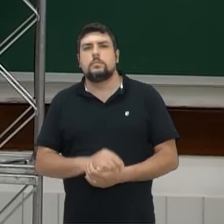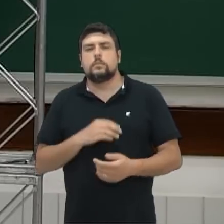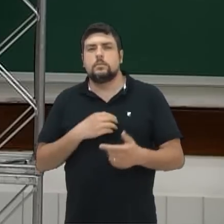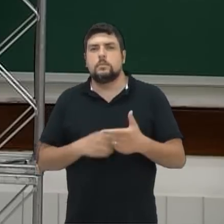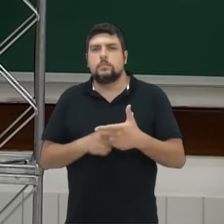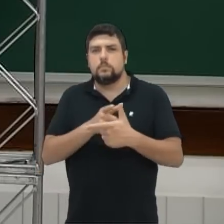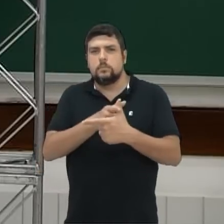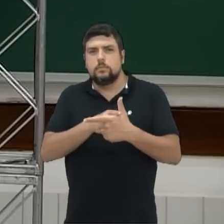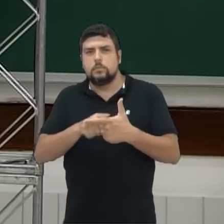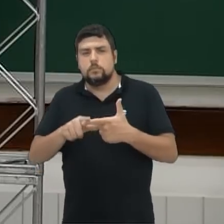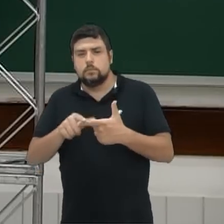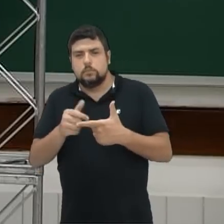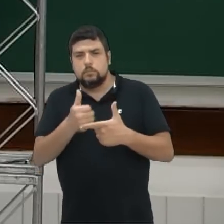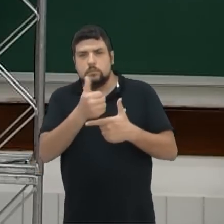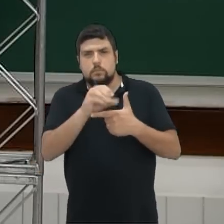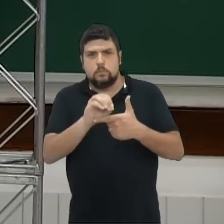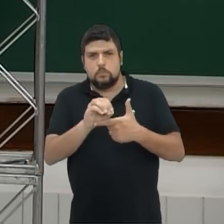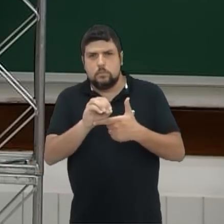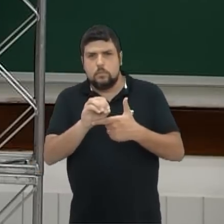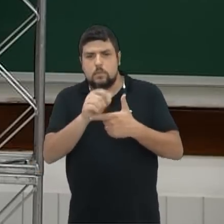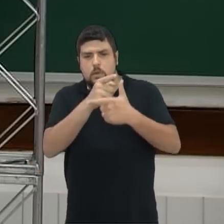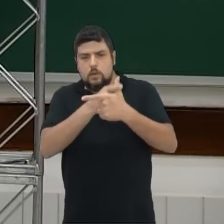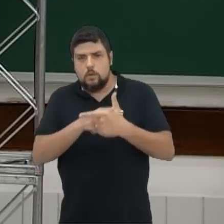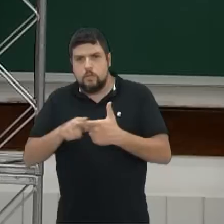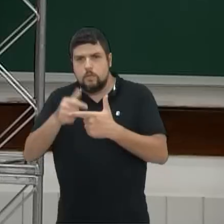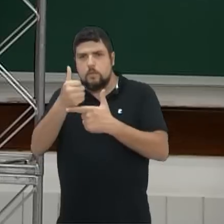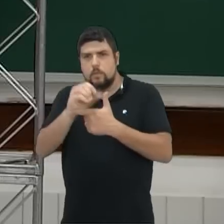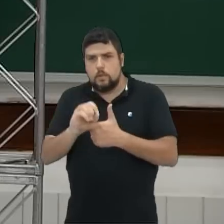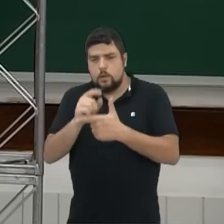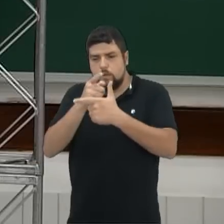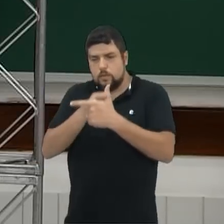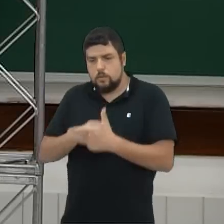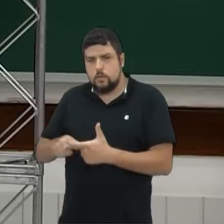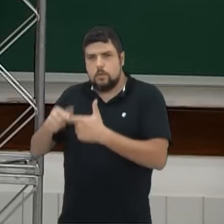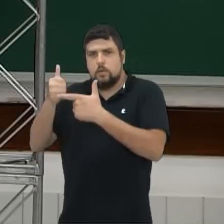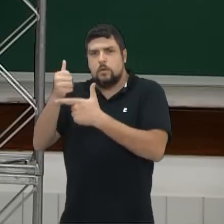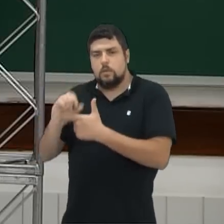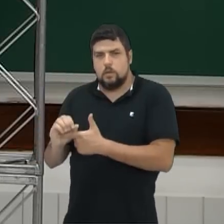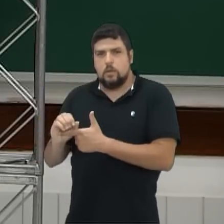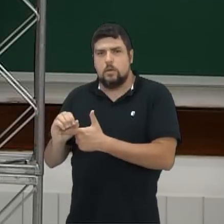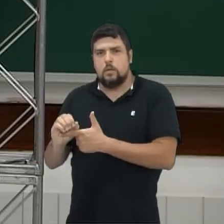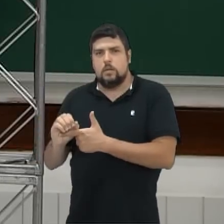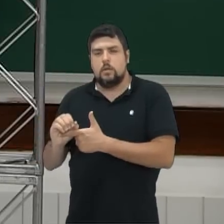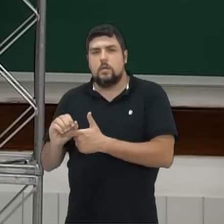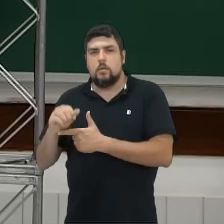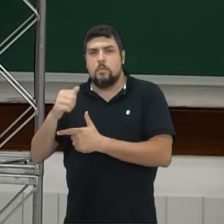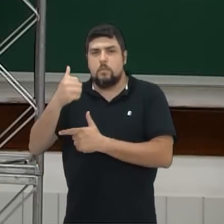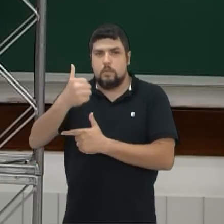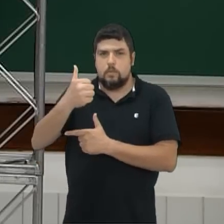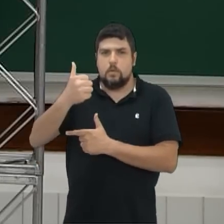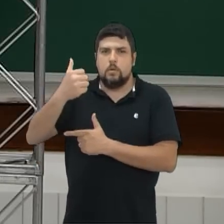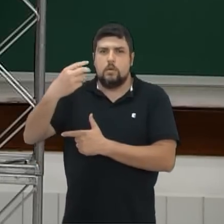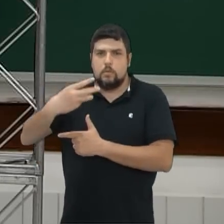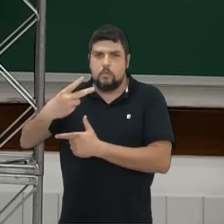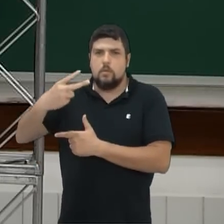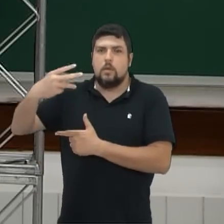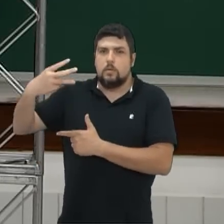Por quê? Lembrando daquela nossa tabela, ela está 3 casas para a esquerda, então a gente tem que dividir 3